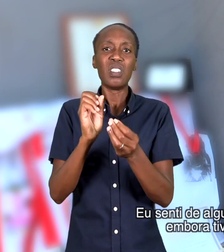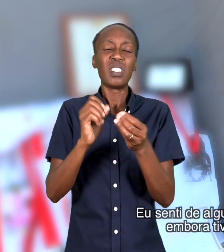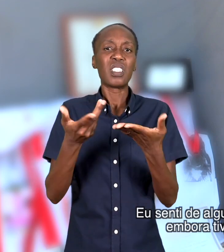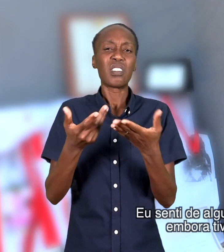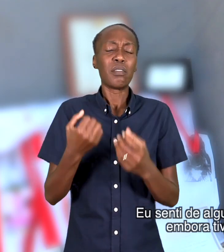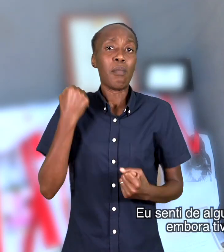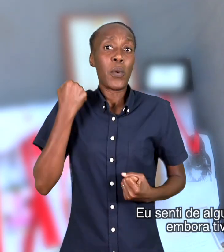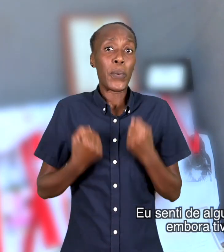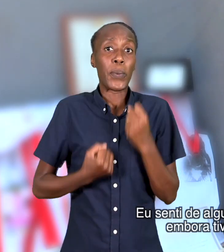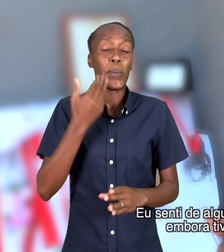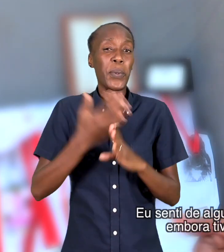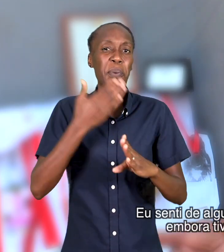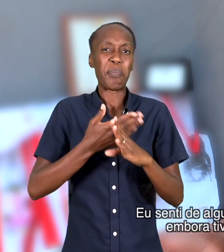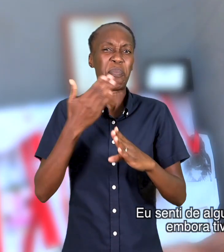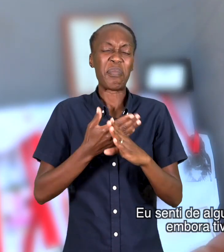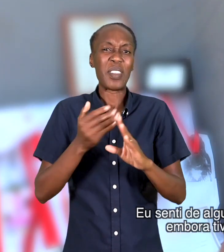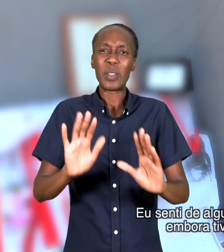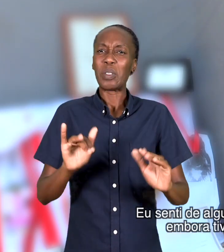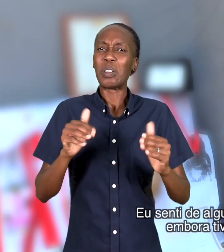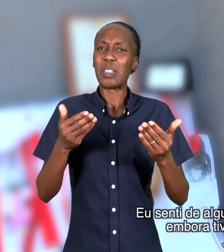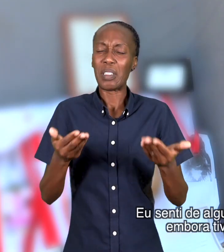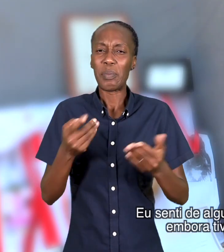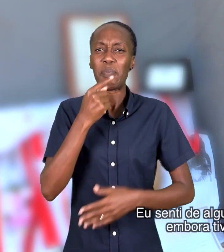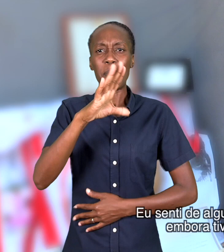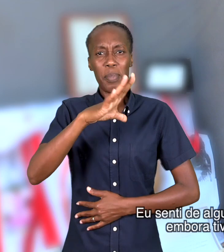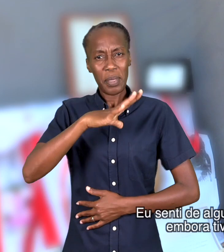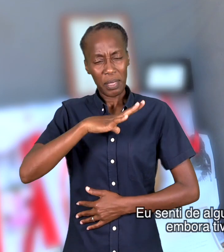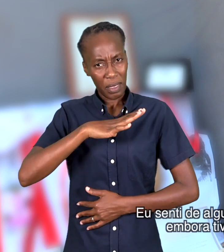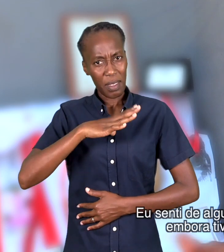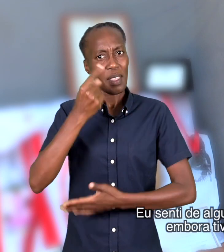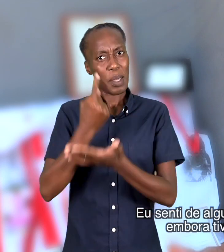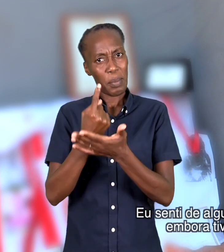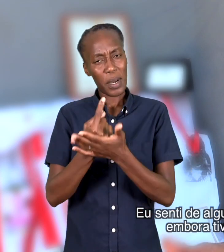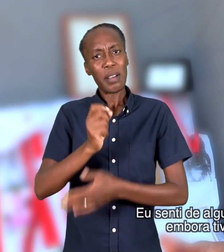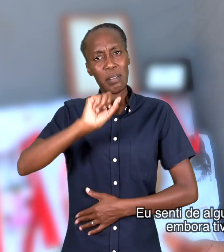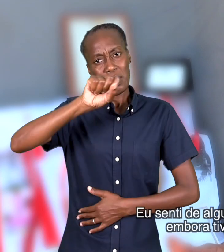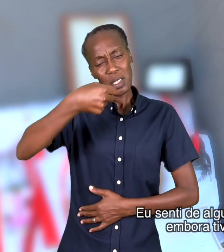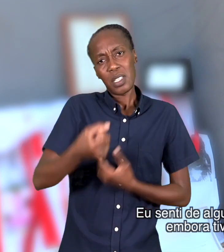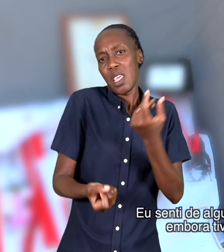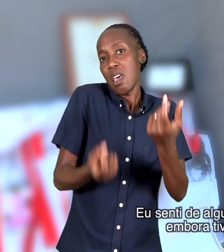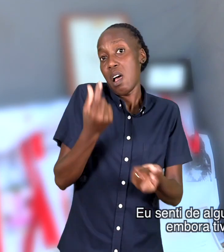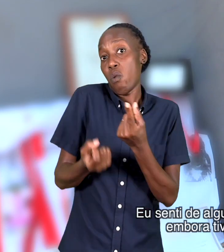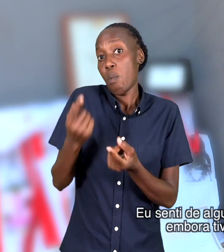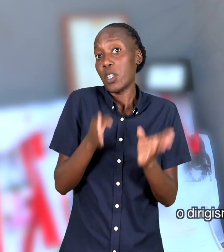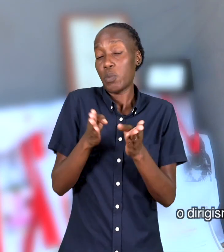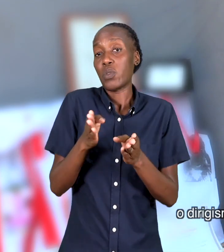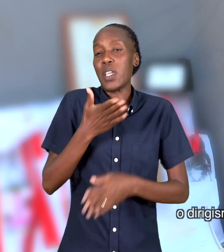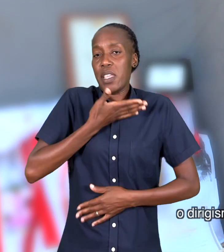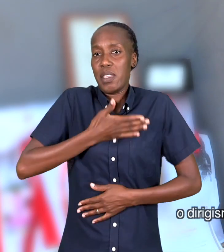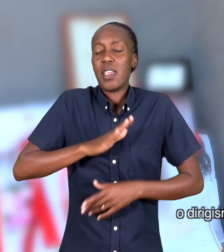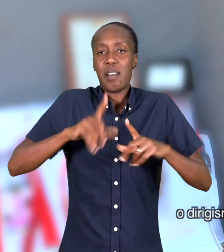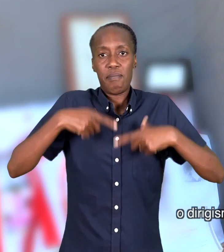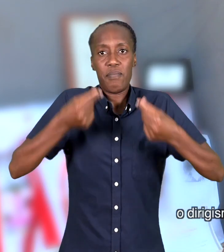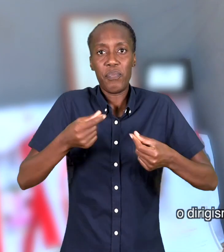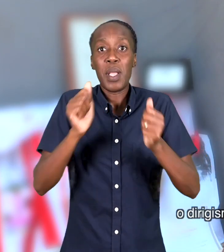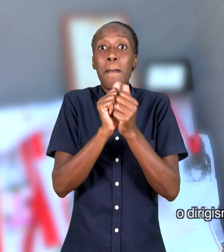embora estivesse interessados em praticar, o dirigismo